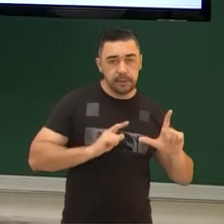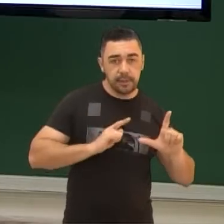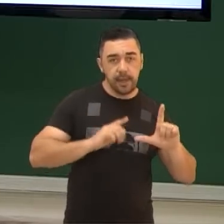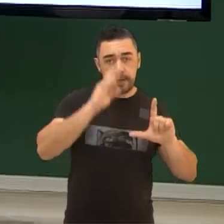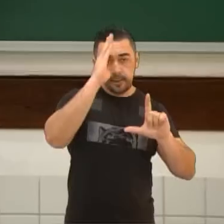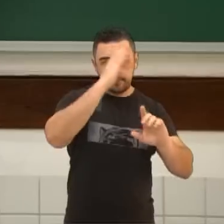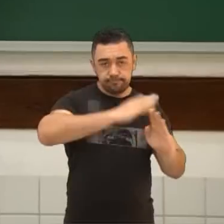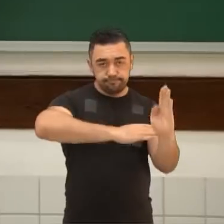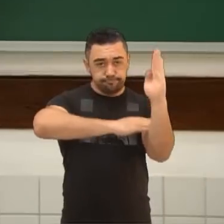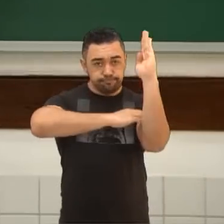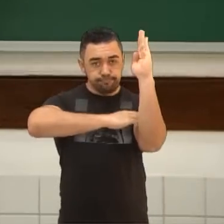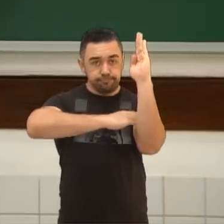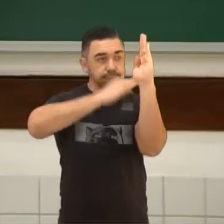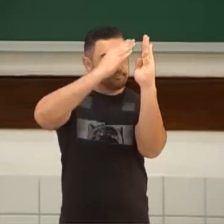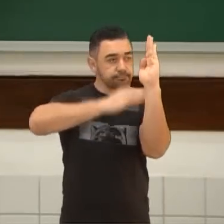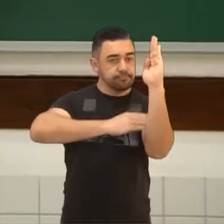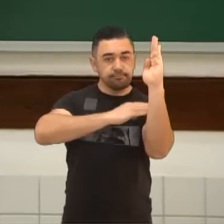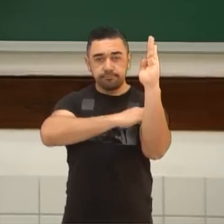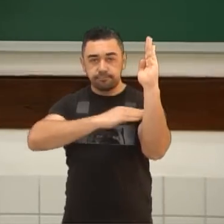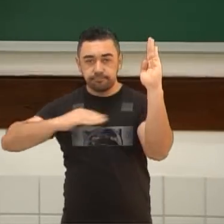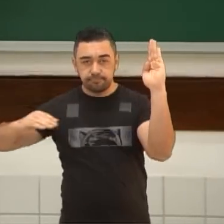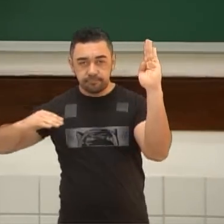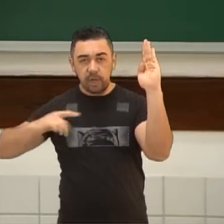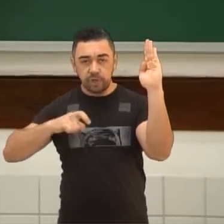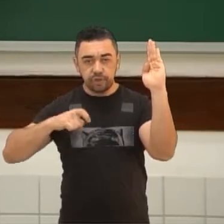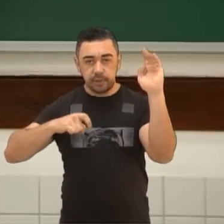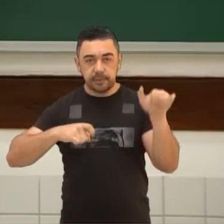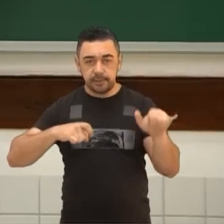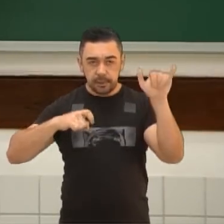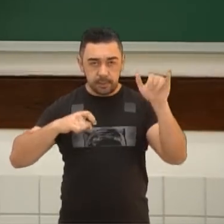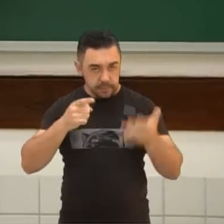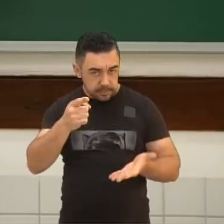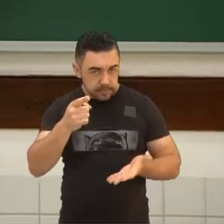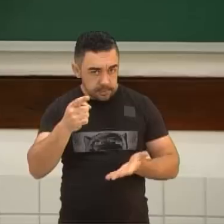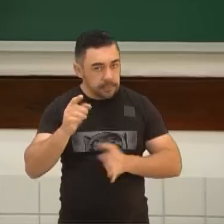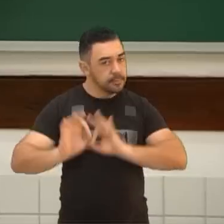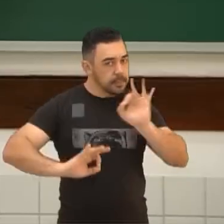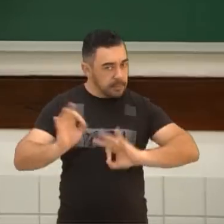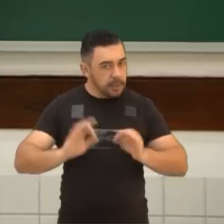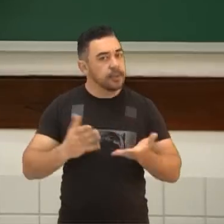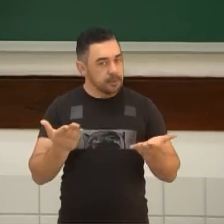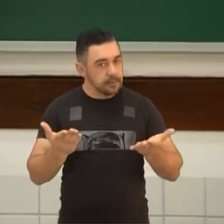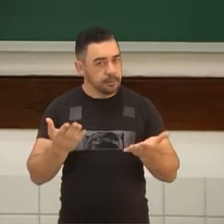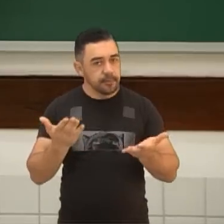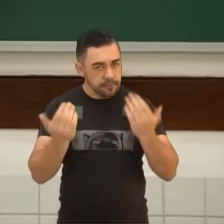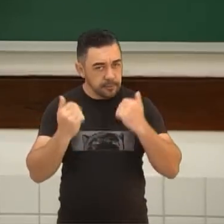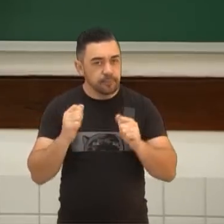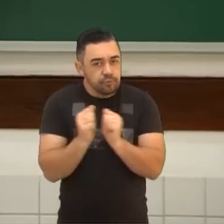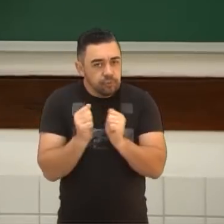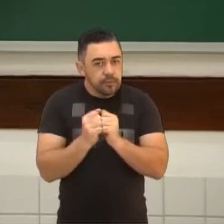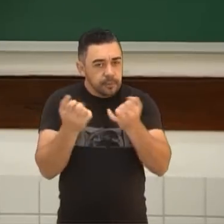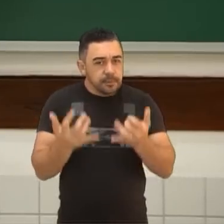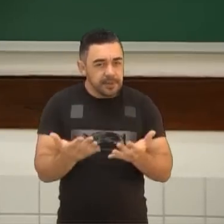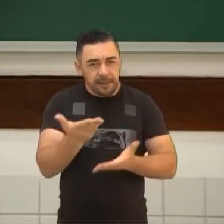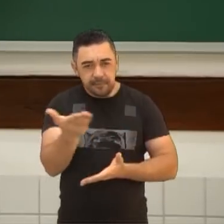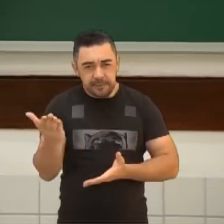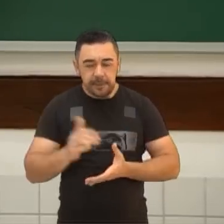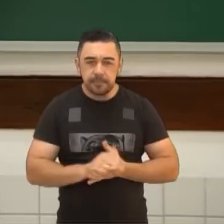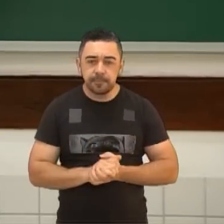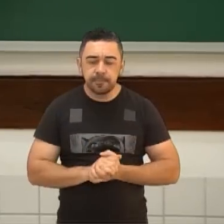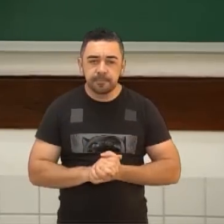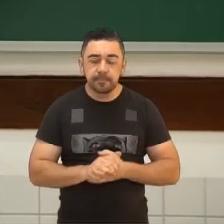cartesiano. Alguém aí em casa já ouviu falar no plano cartesiano? Ah, então, se prepare que na próxima aula nós vamos falar sobre isso, tá bom,